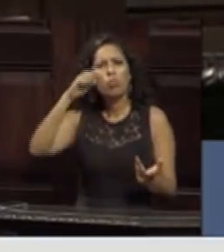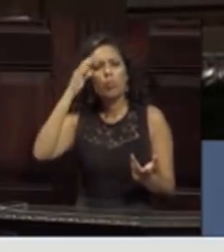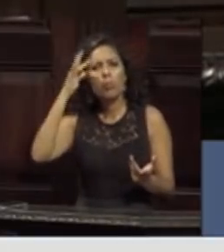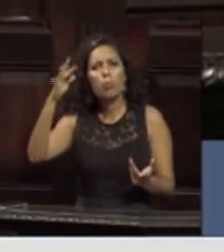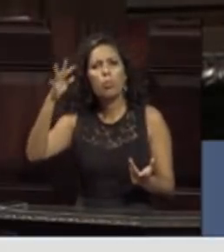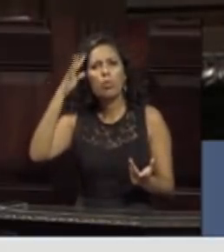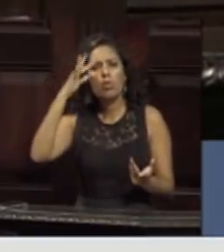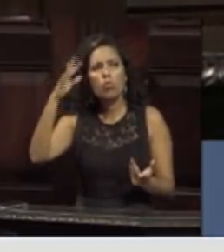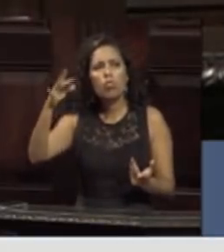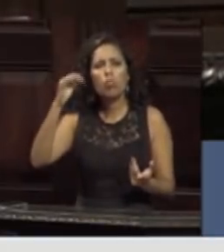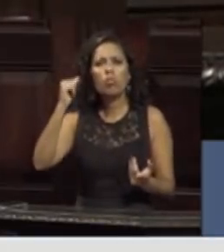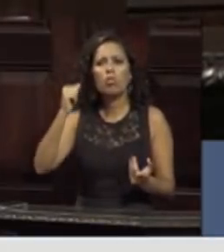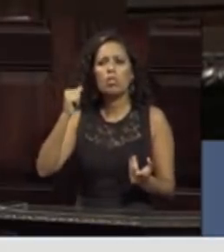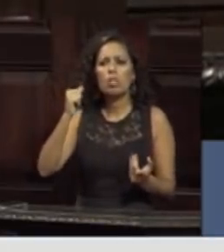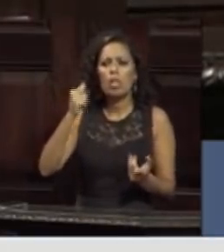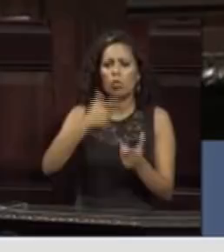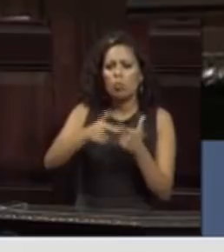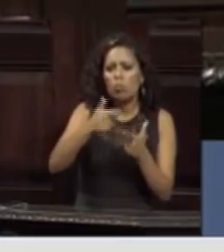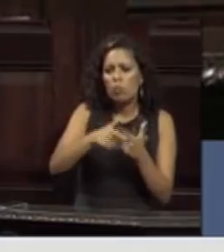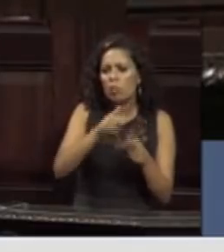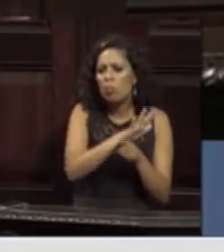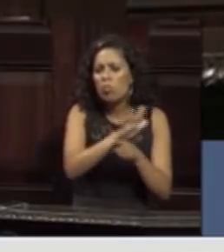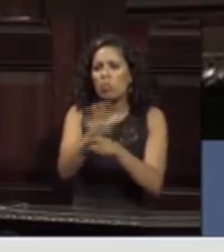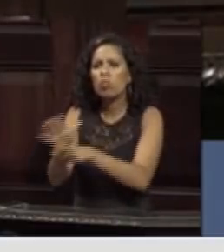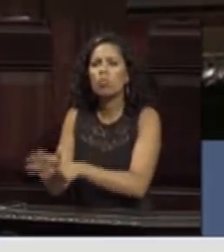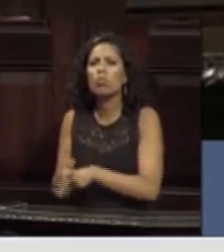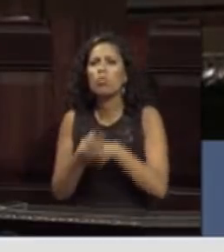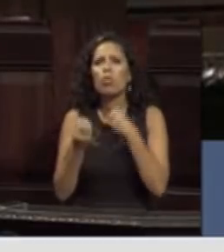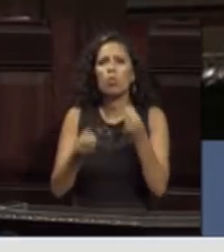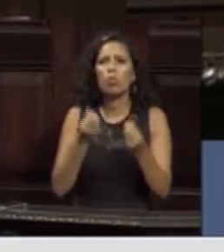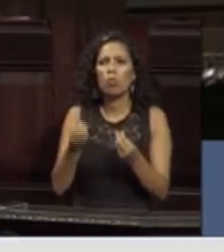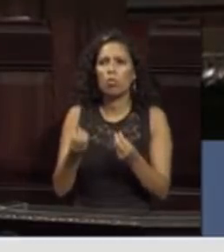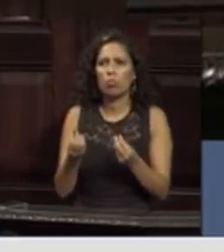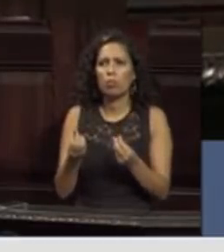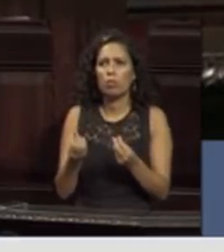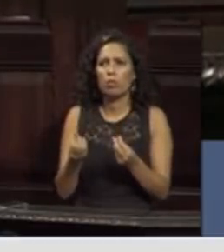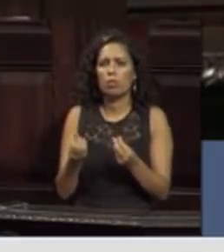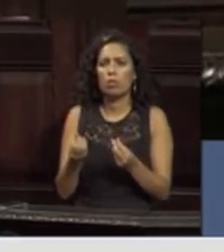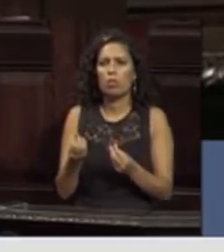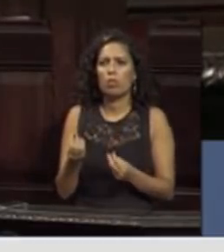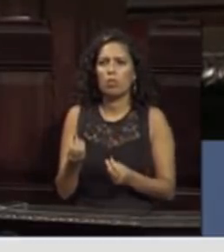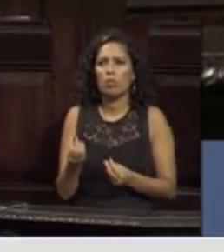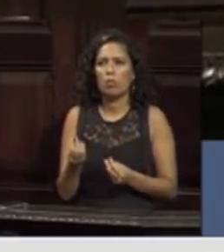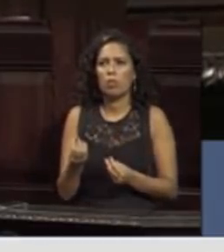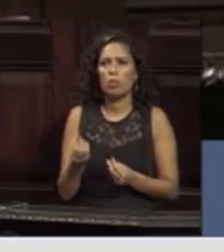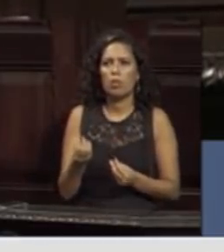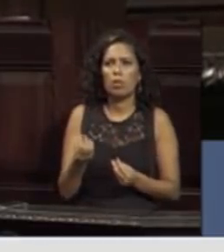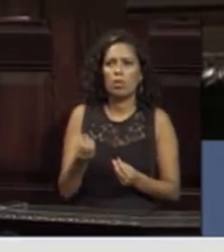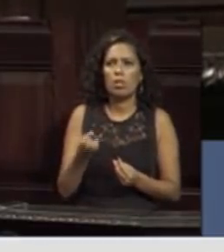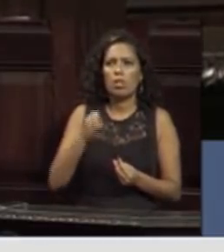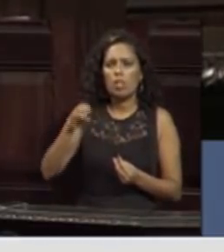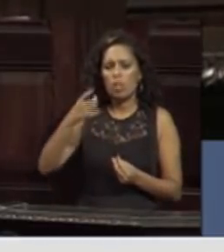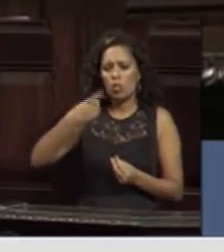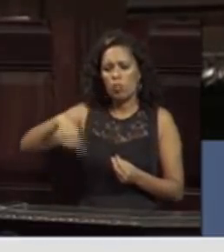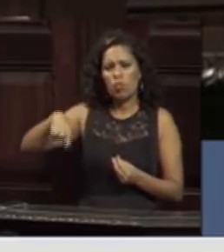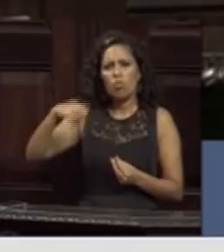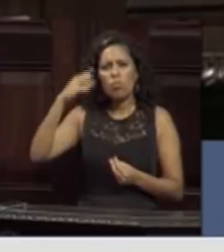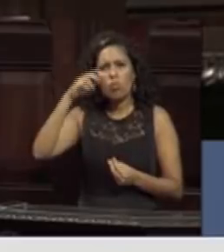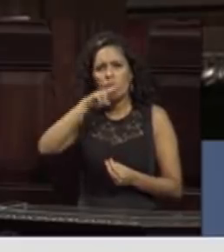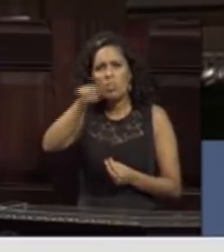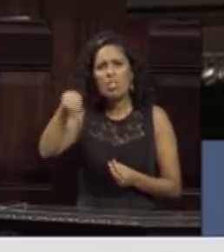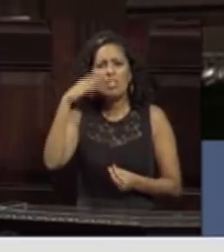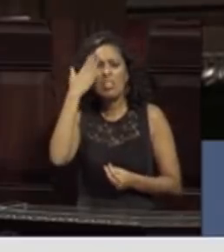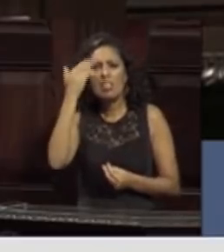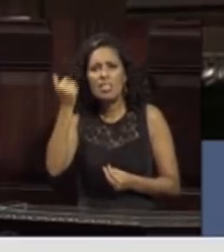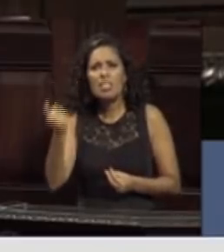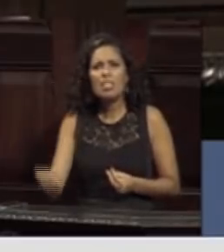sejam superadas. E nas formas de superação, automaticamente você define isto que já foi muito